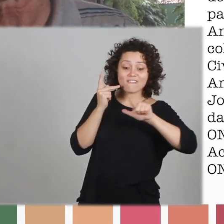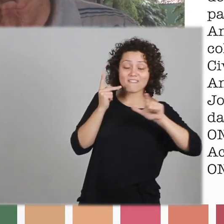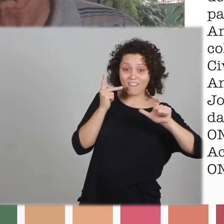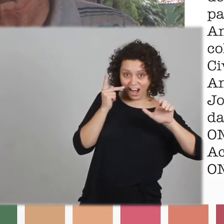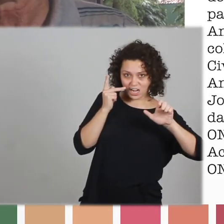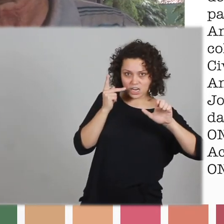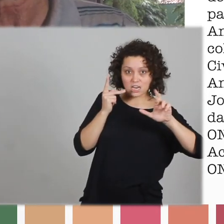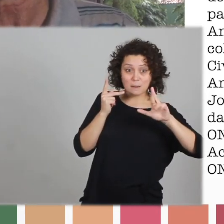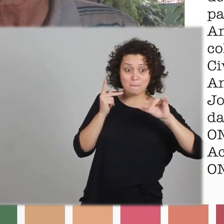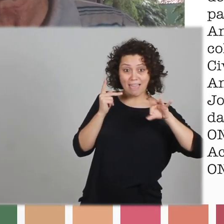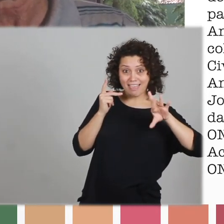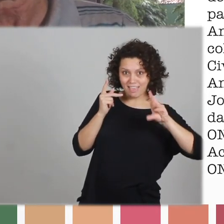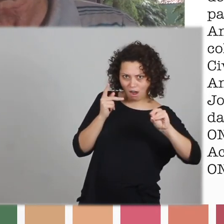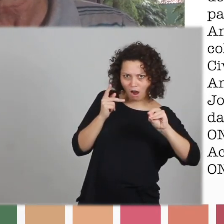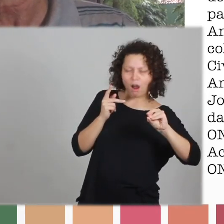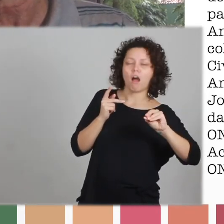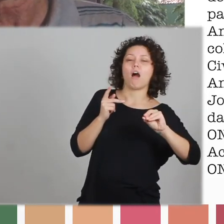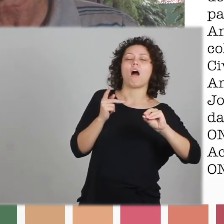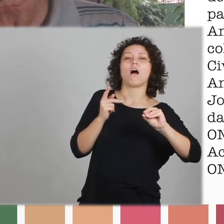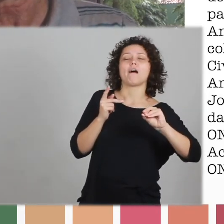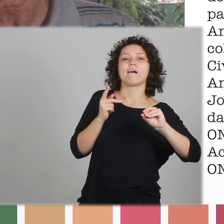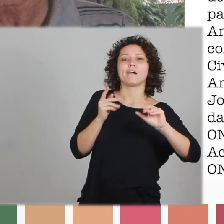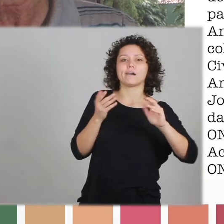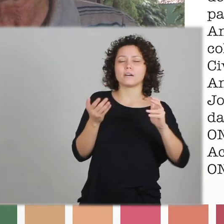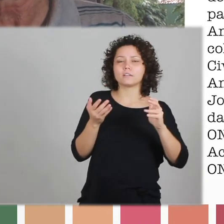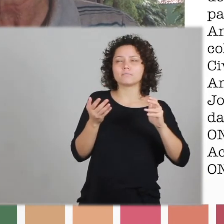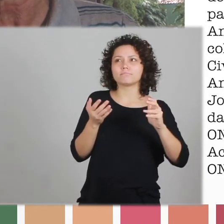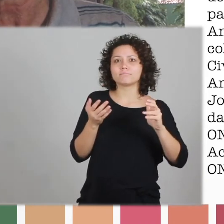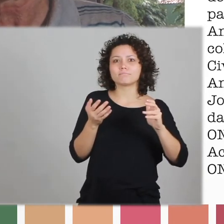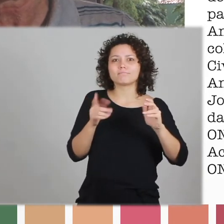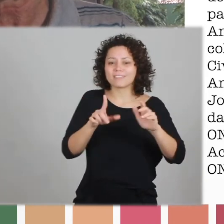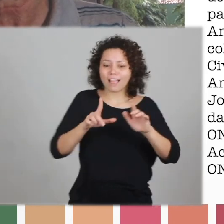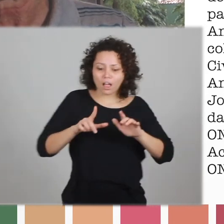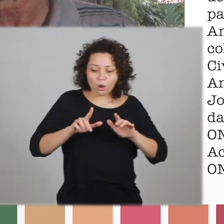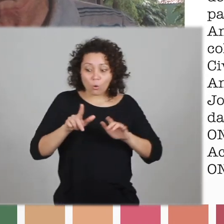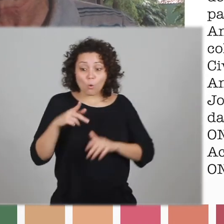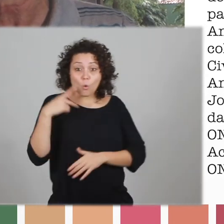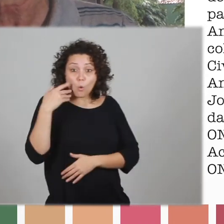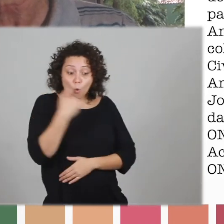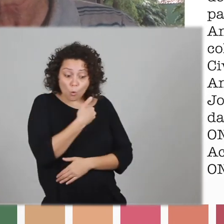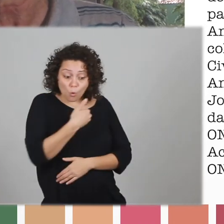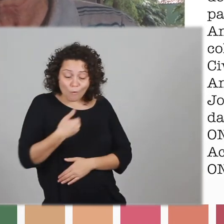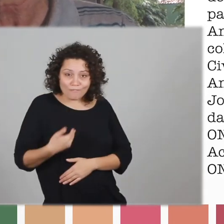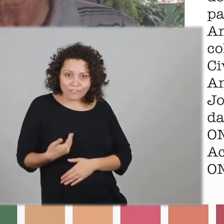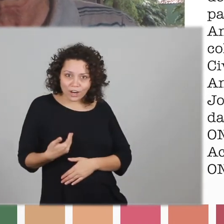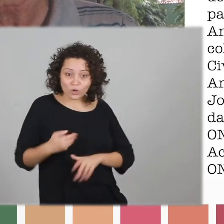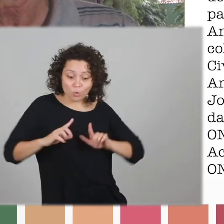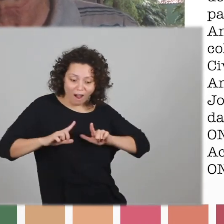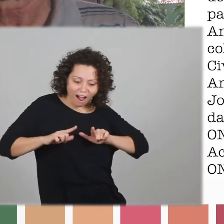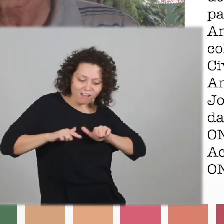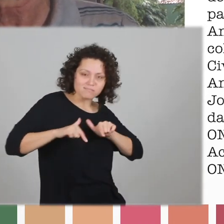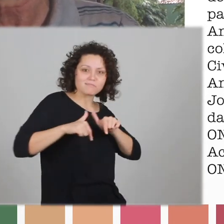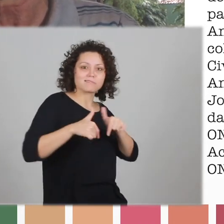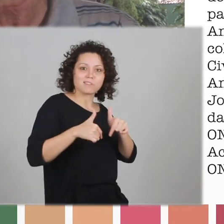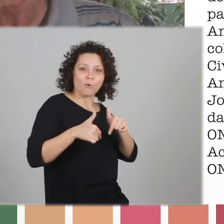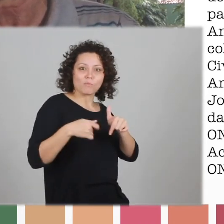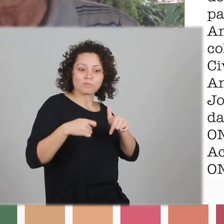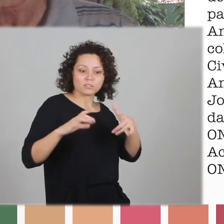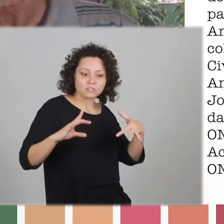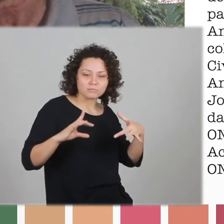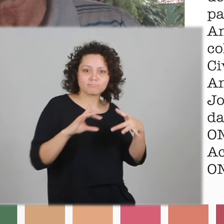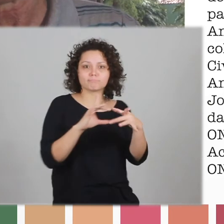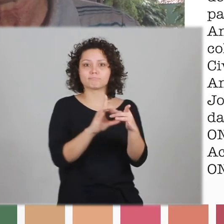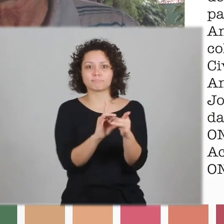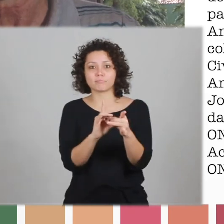pobres do estado, ele precisa ter que as ações estatais estejam integradas para ele poder usufruir de